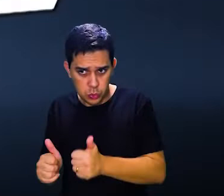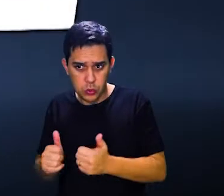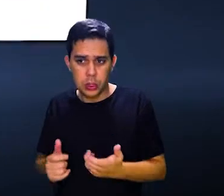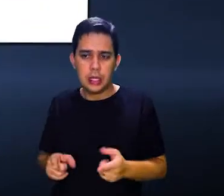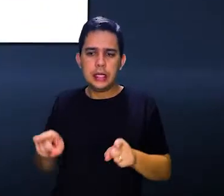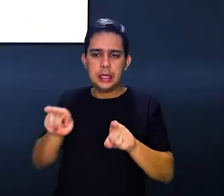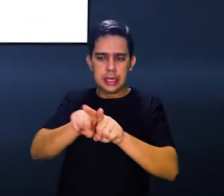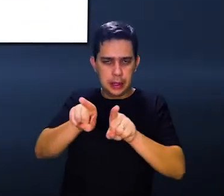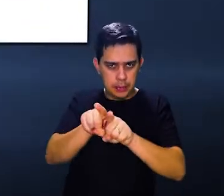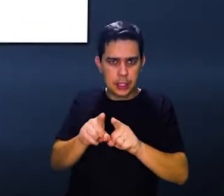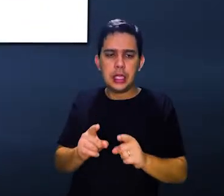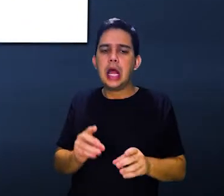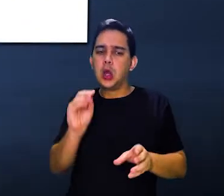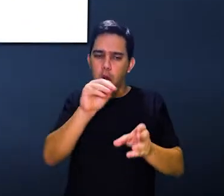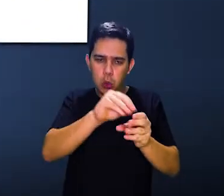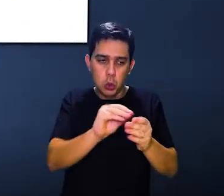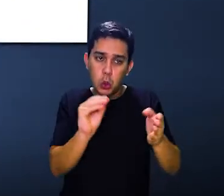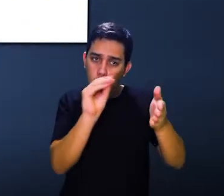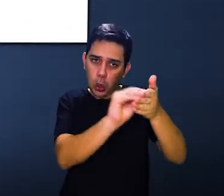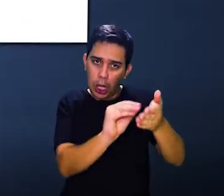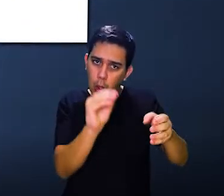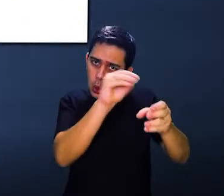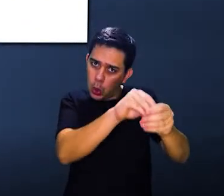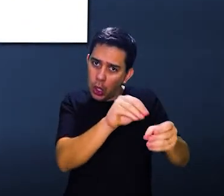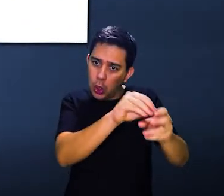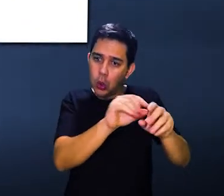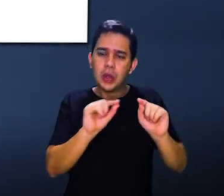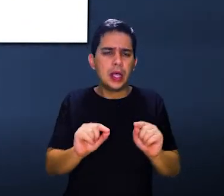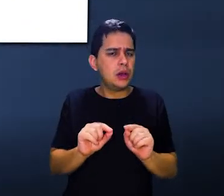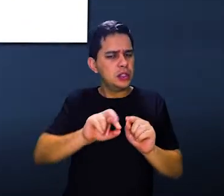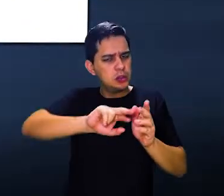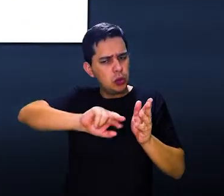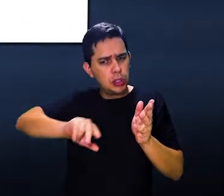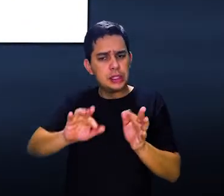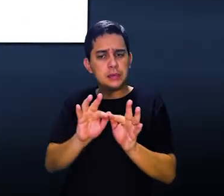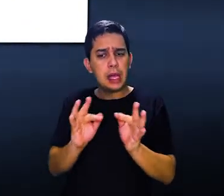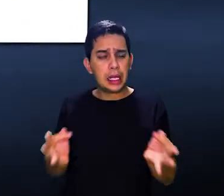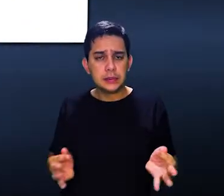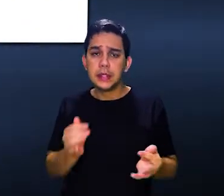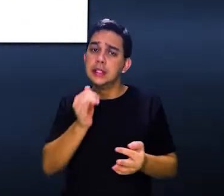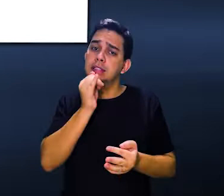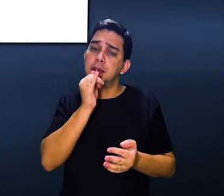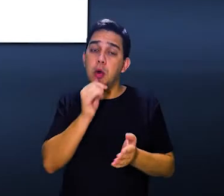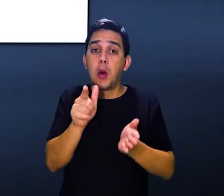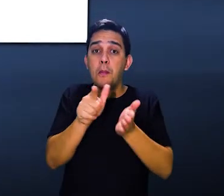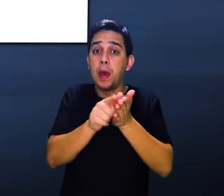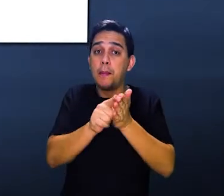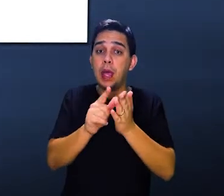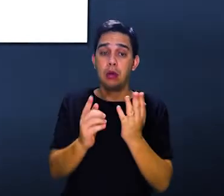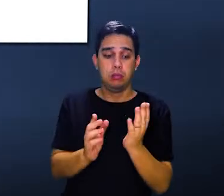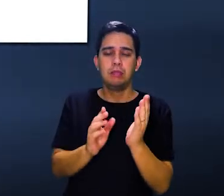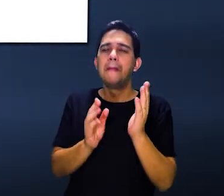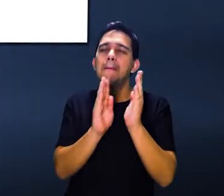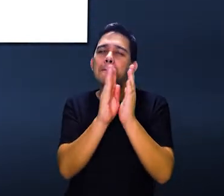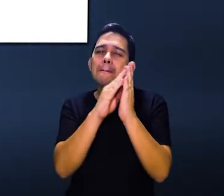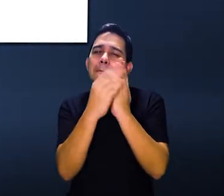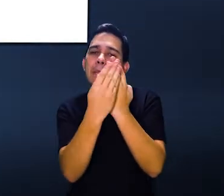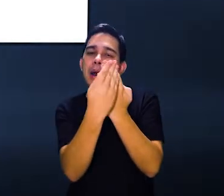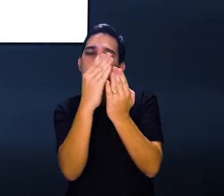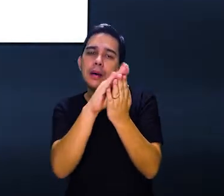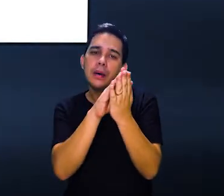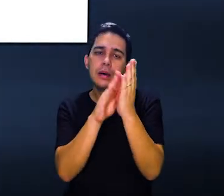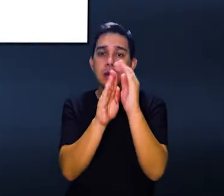de utensílios e materiais básicos, como papel toalha e ou